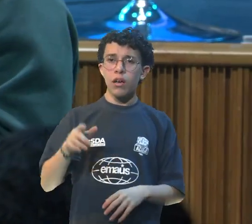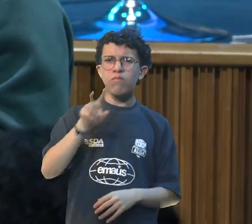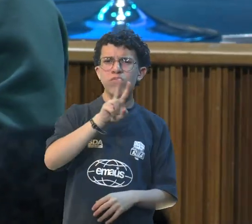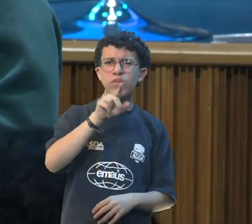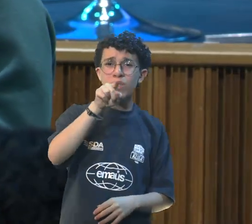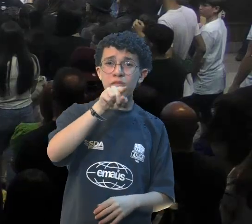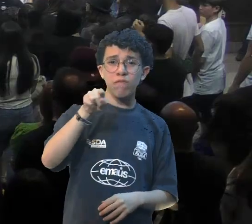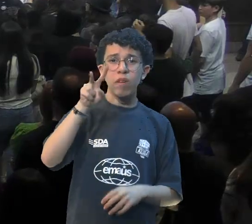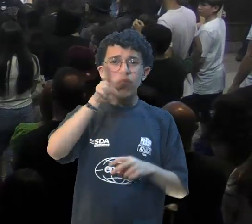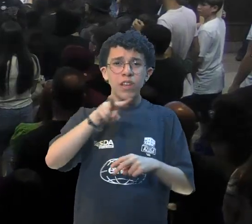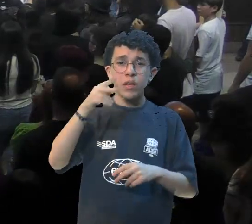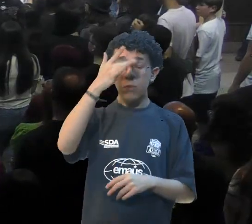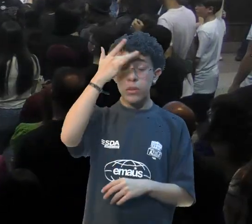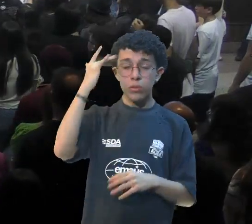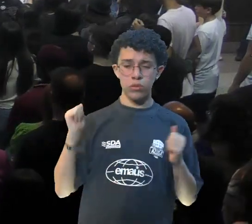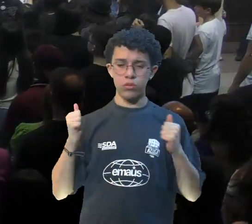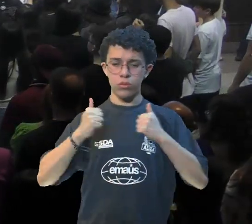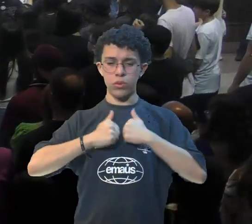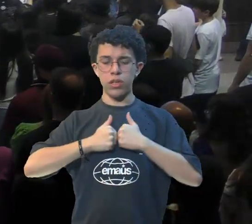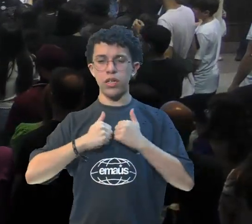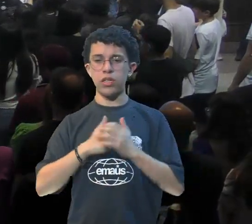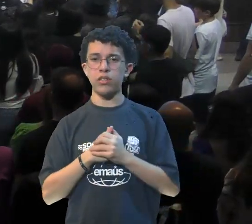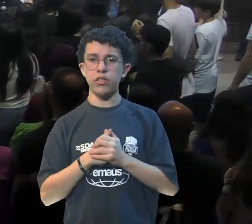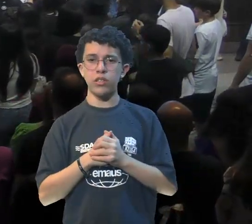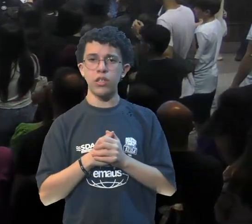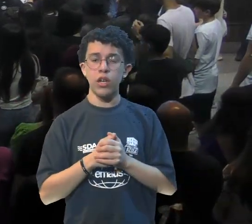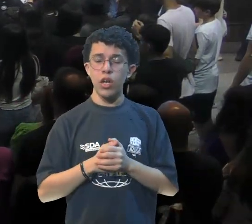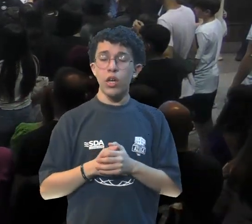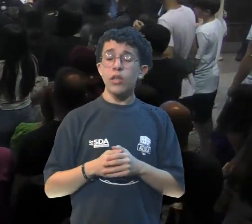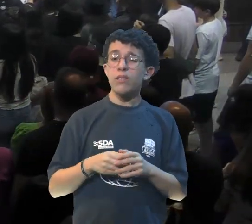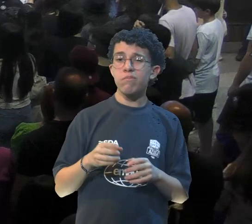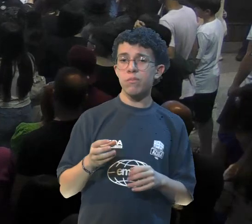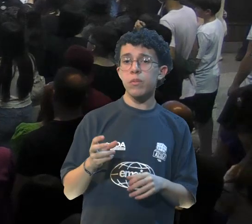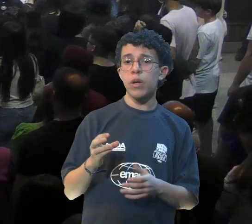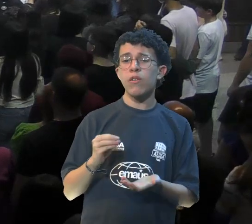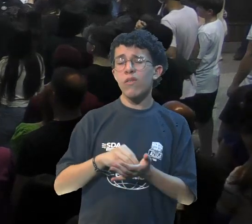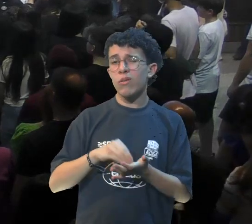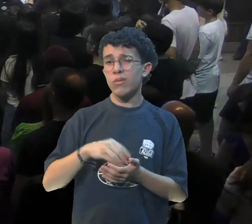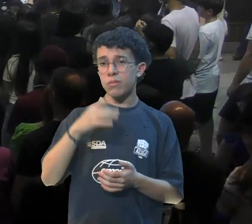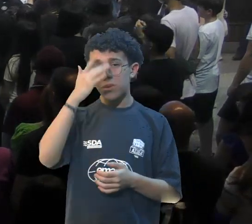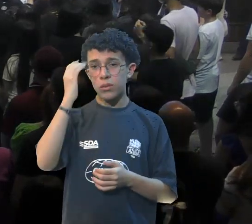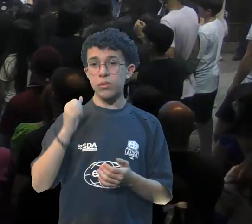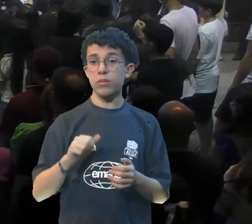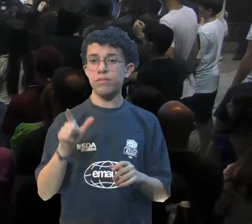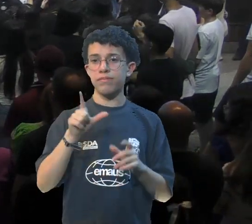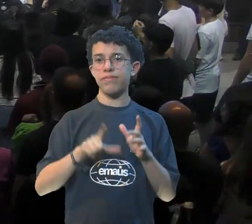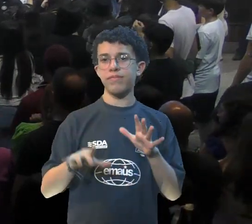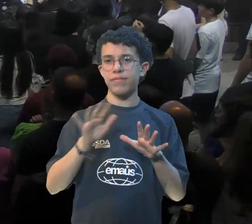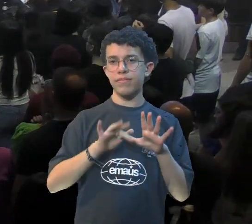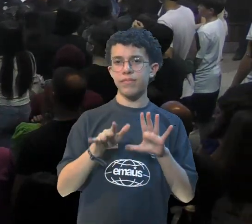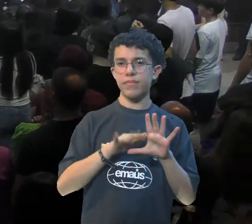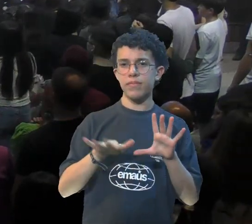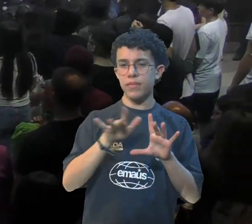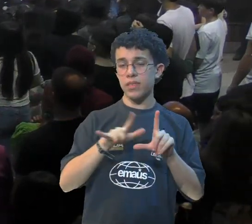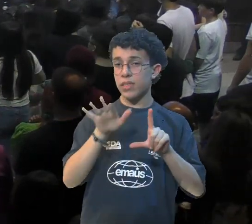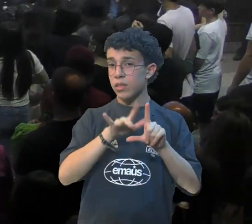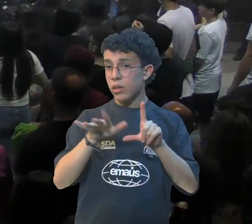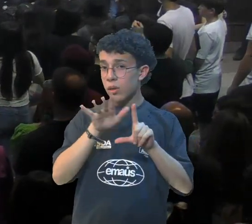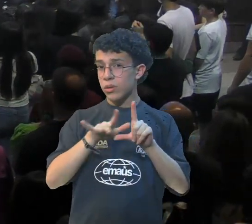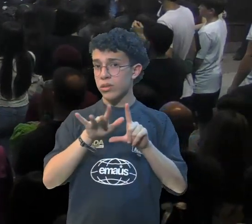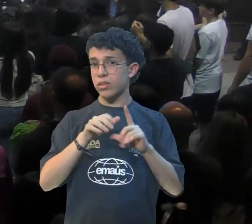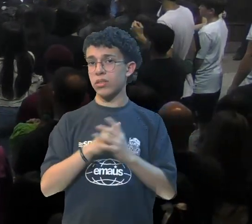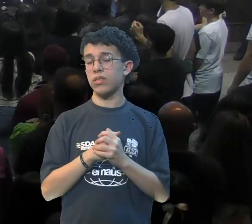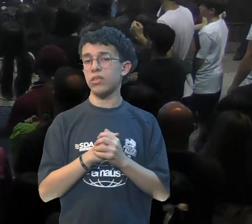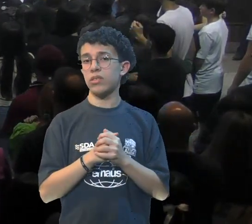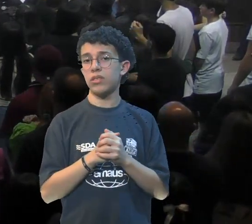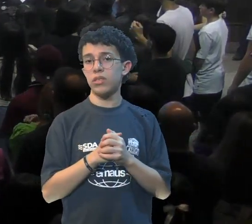estão aqui à toa. Não tem povo de colete para todos vocês. Por isso a gente está com aquele QR Code ali. Para que é? Eu